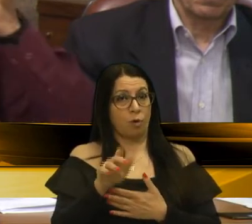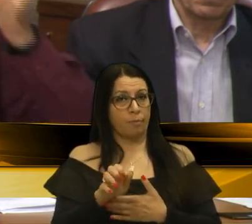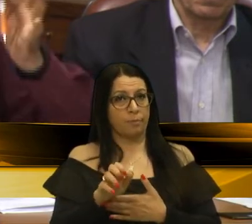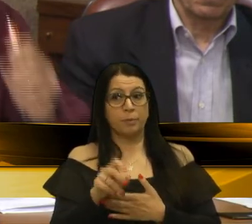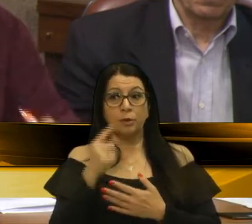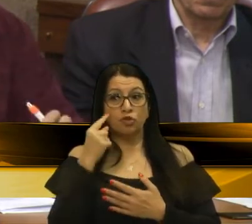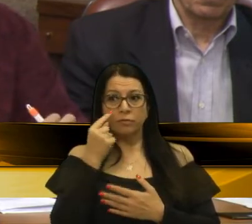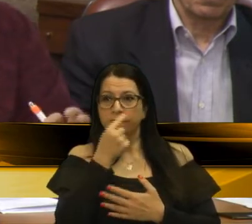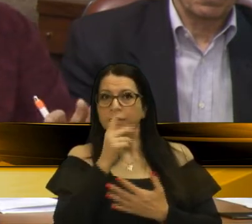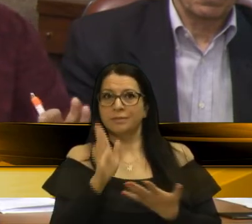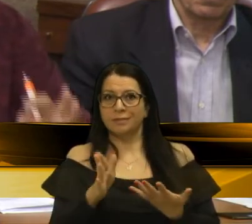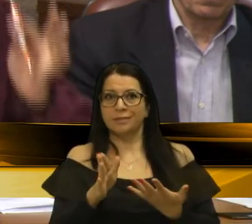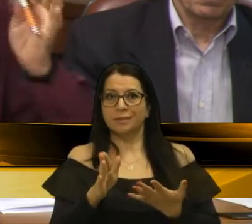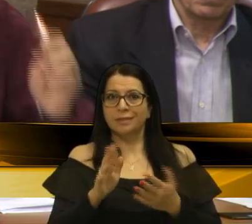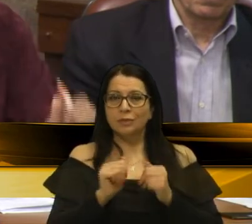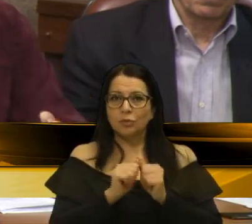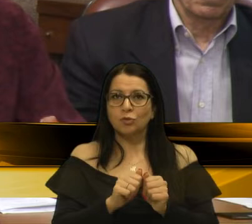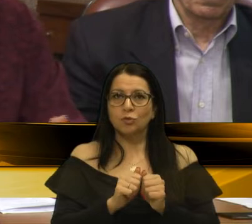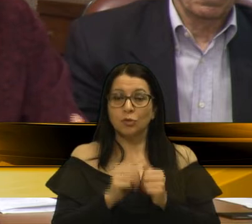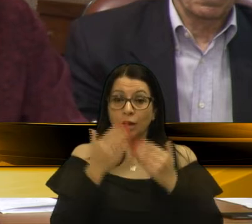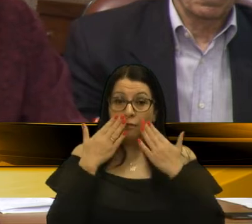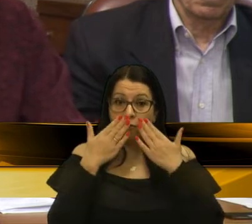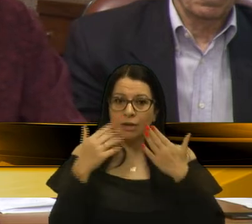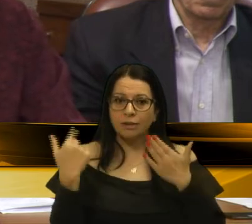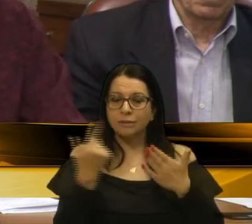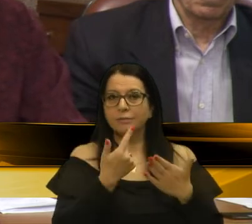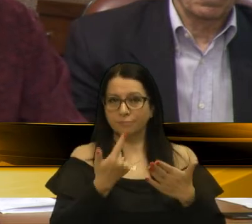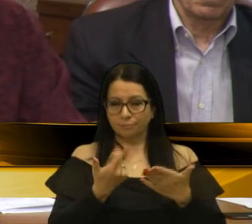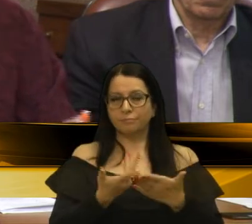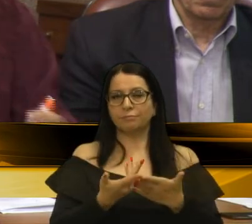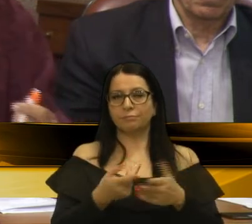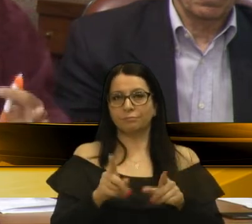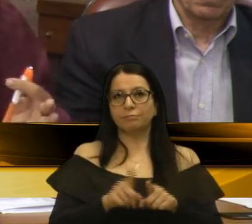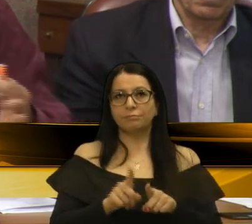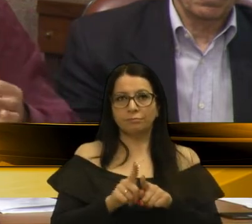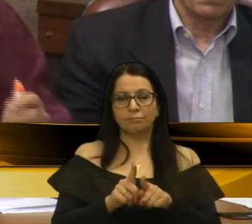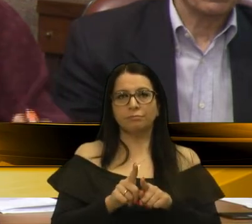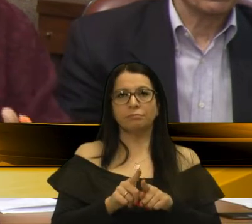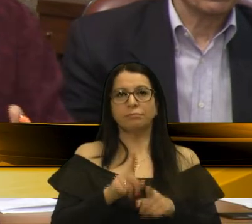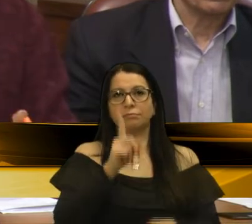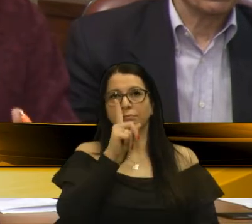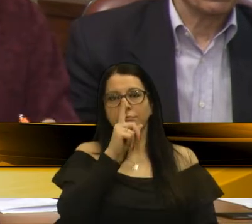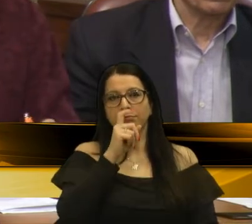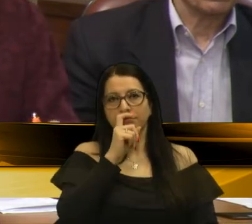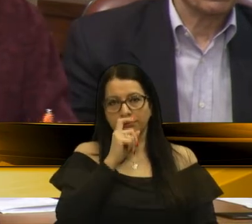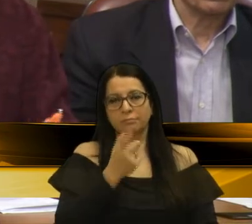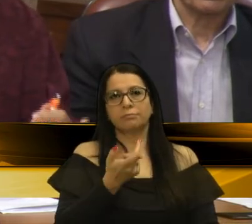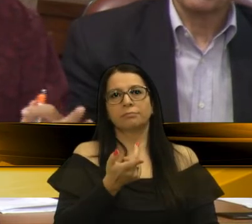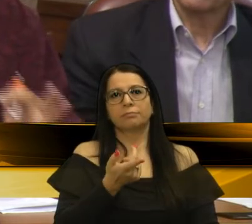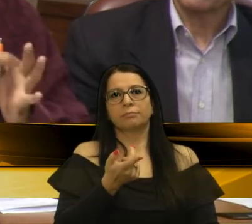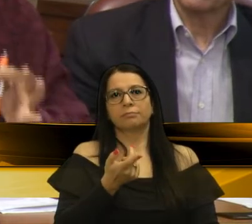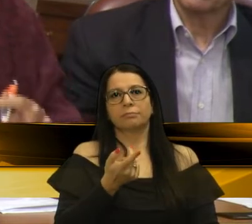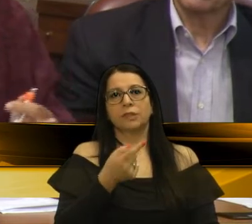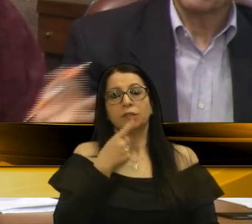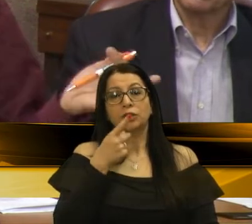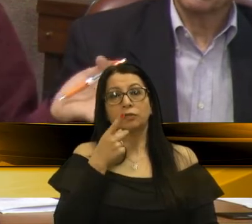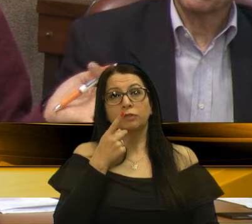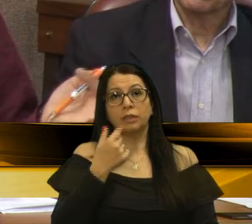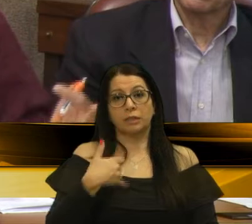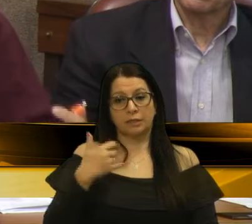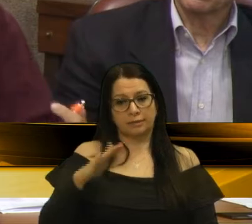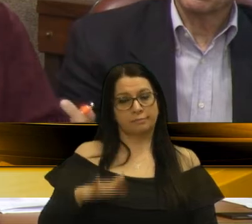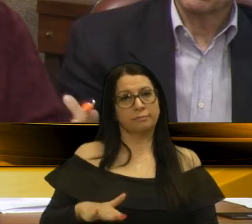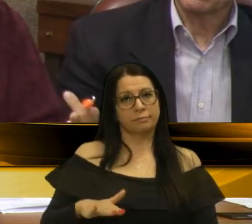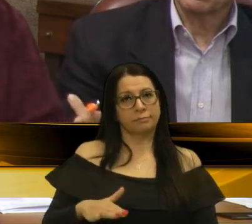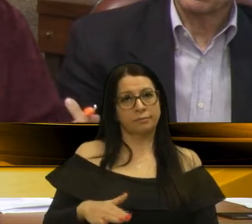na frente dos olhos de cada um. E também os pais, quando se fala em menores, aí